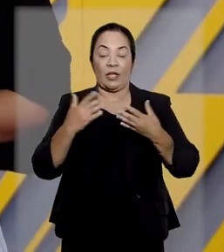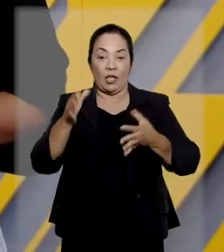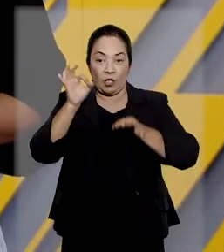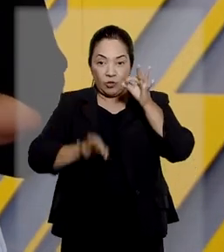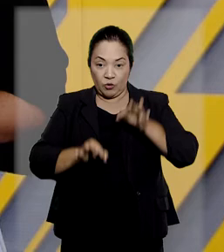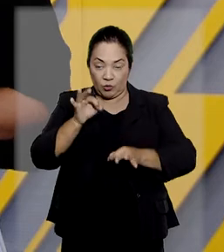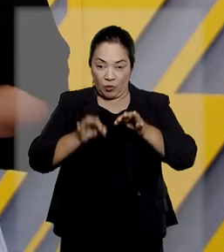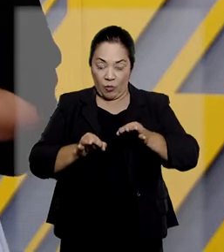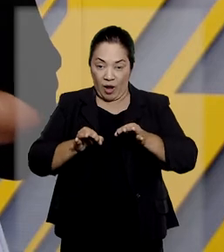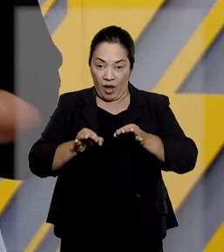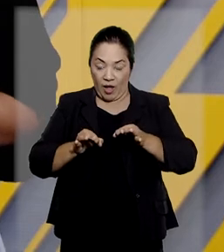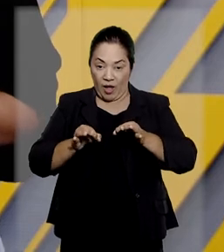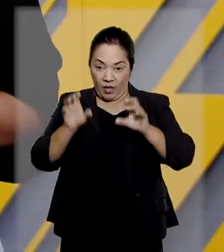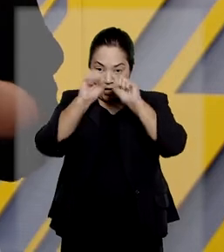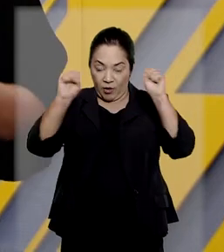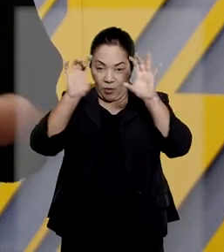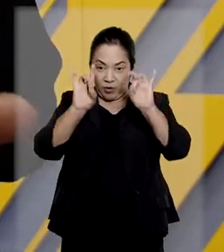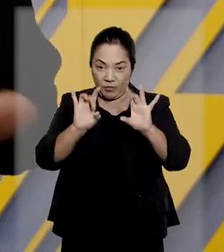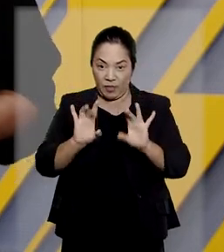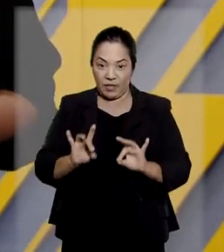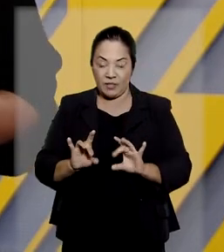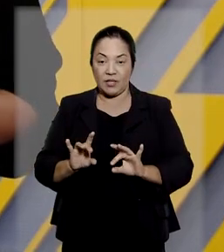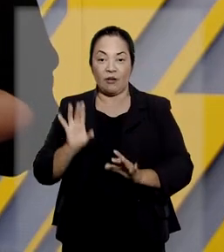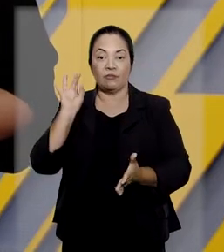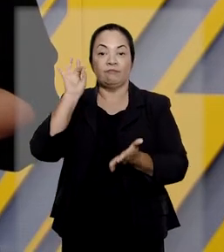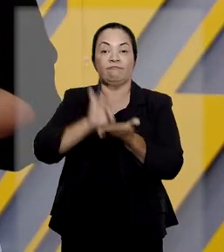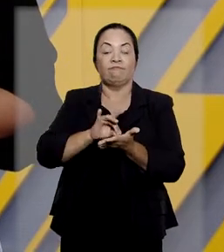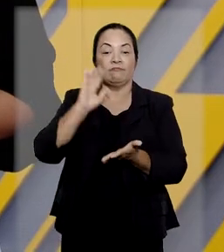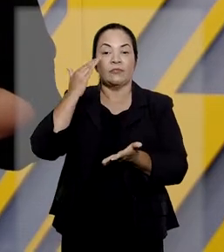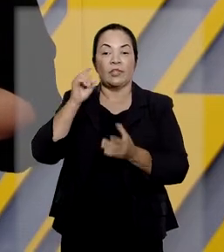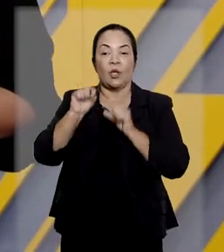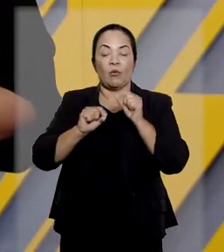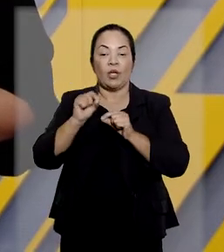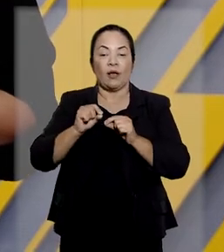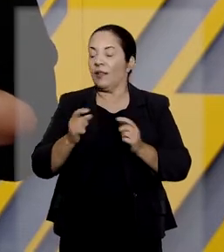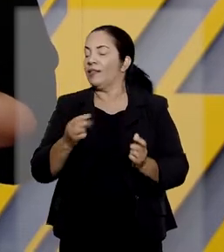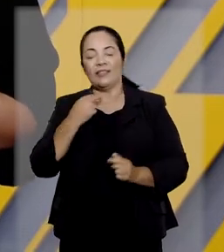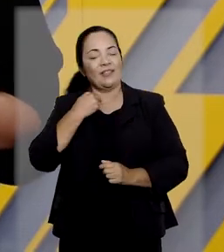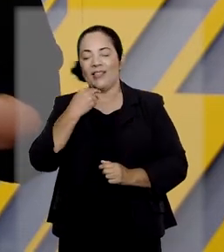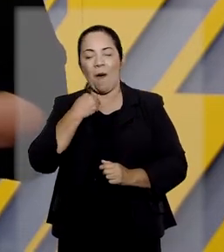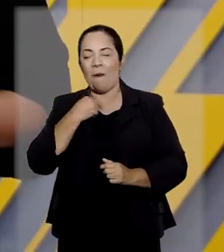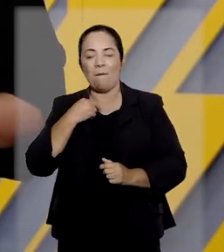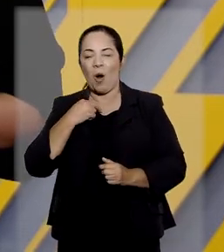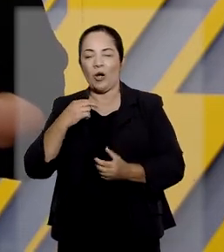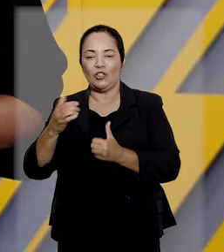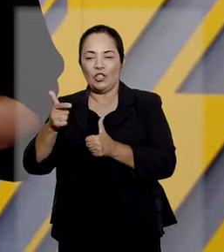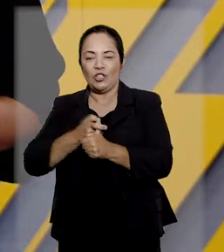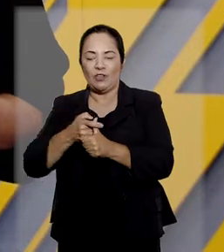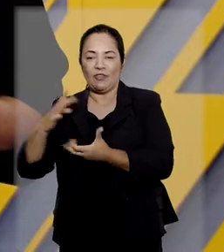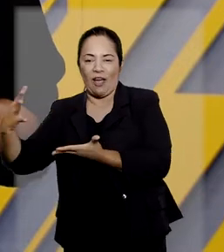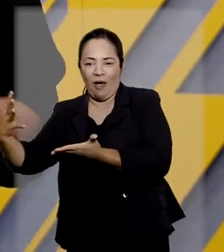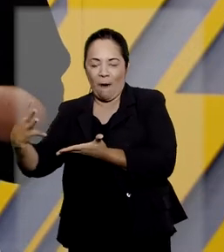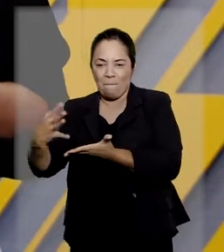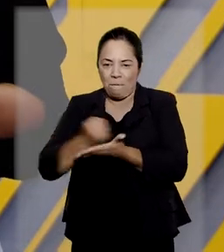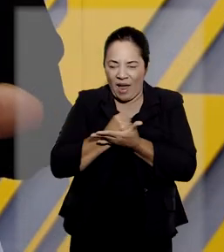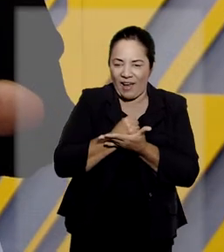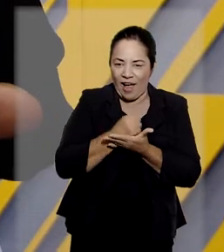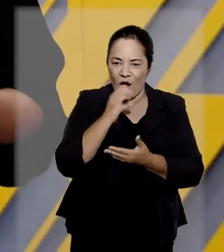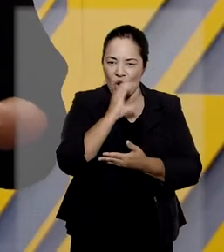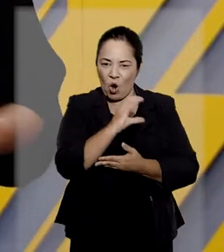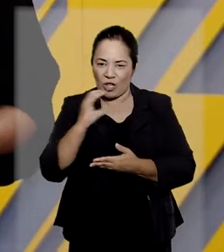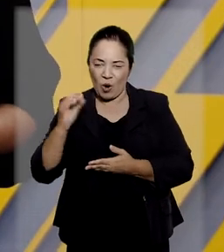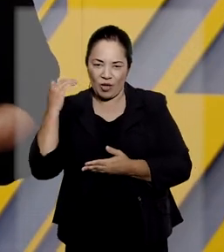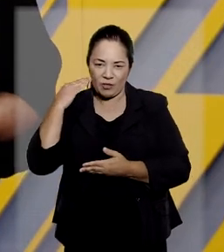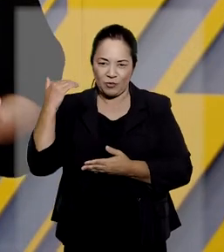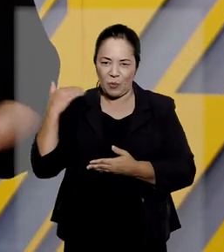Já em julgamento na Corte Especial, foi confirmado o entendimento de que não é possível a penhora do saldo integral de conta